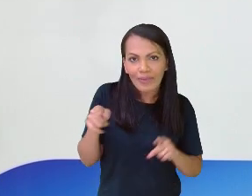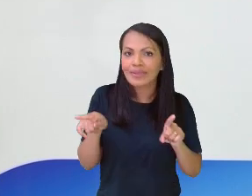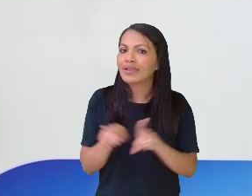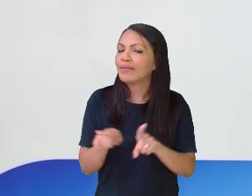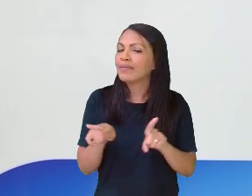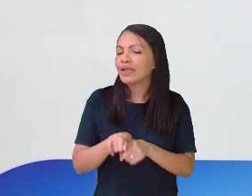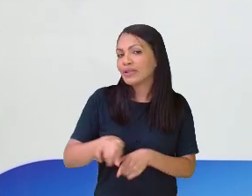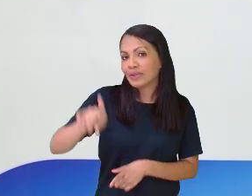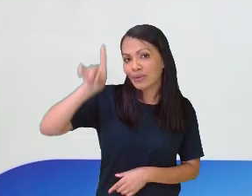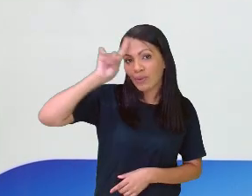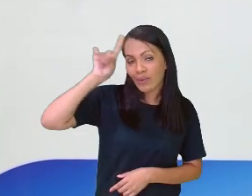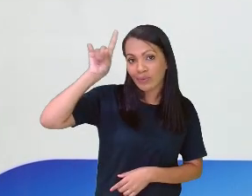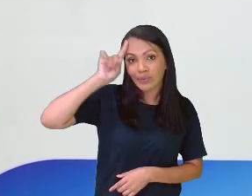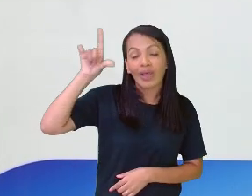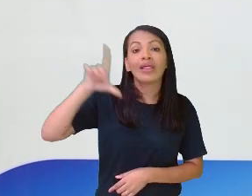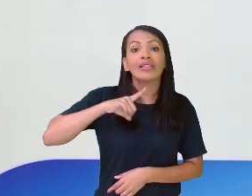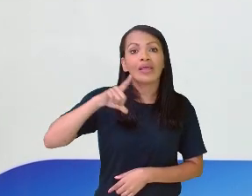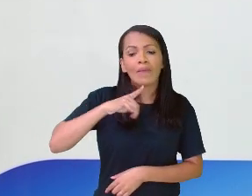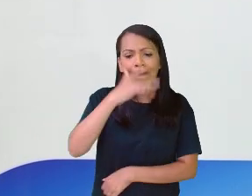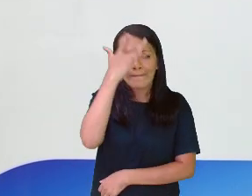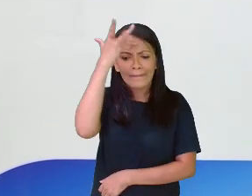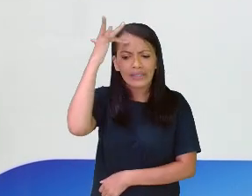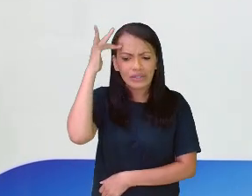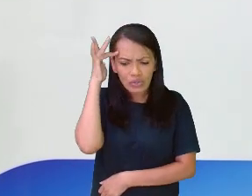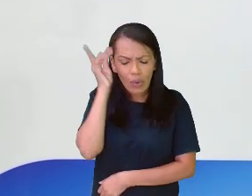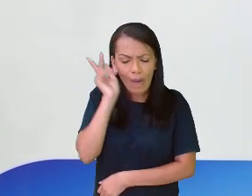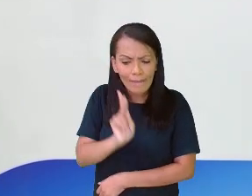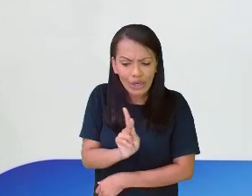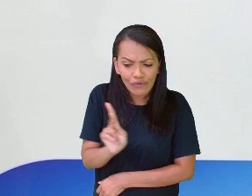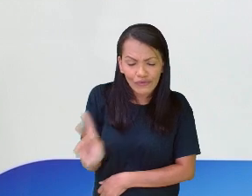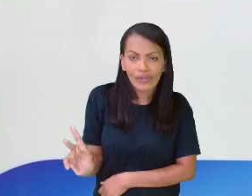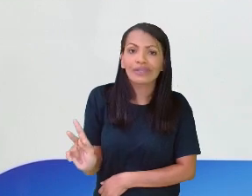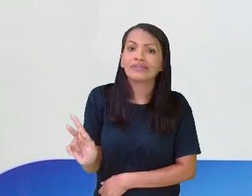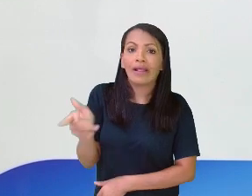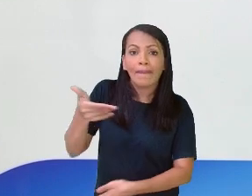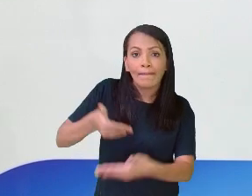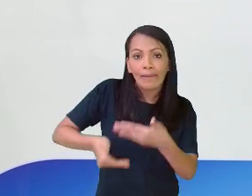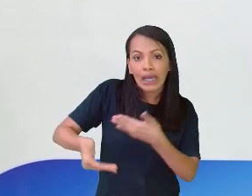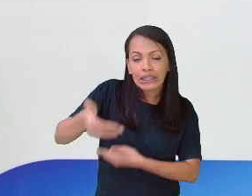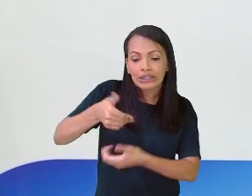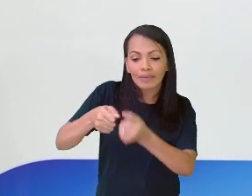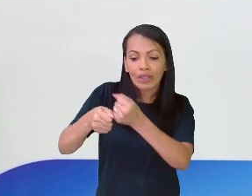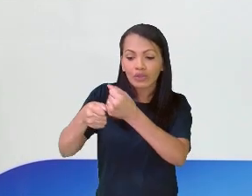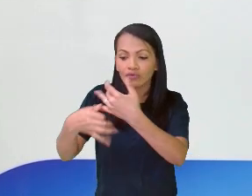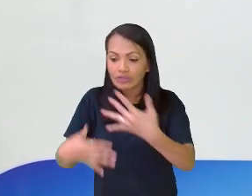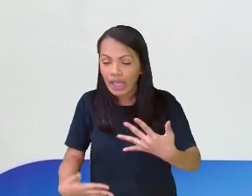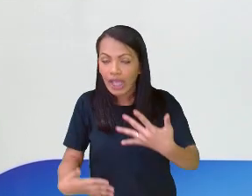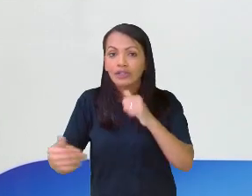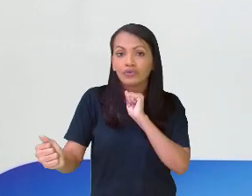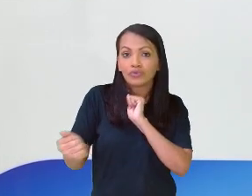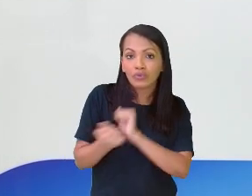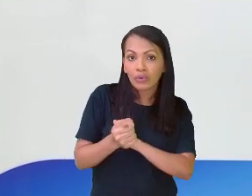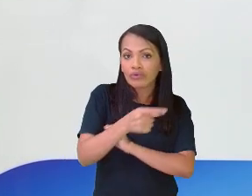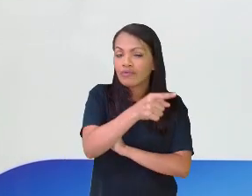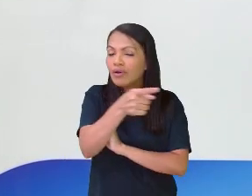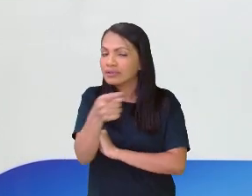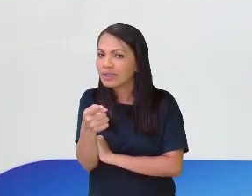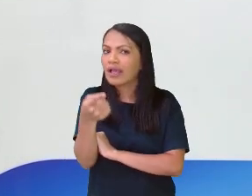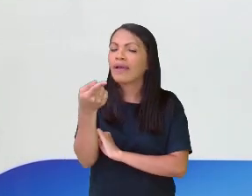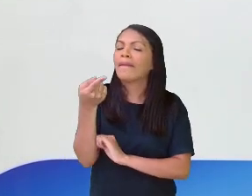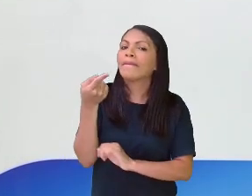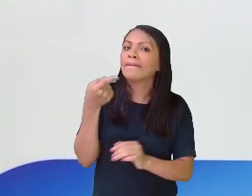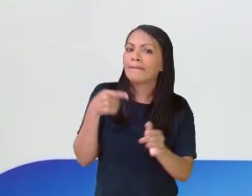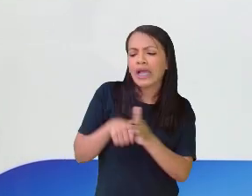todos os dias a gente tem aqui no chat uma professora que participa com vocês, que traz aí as dúvidas e as participações de